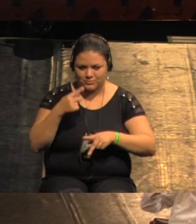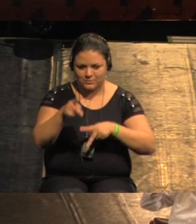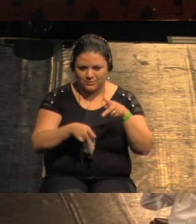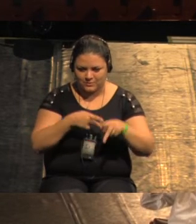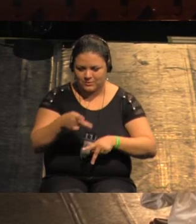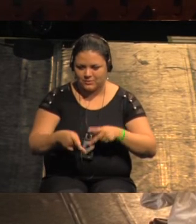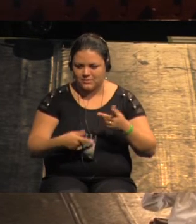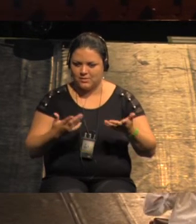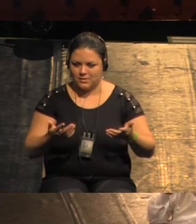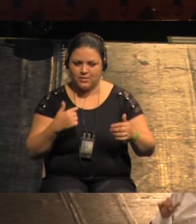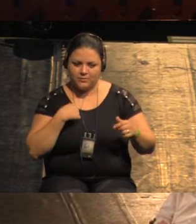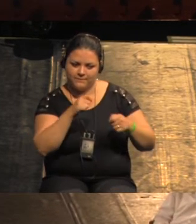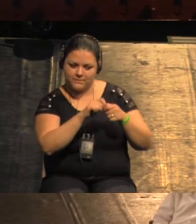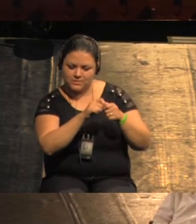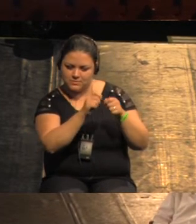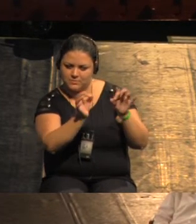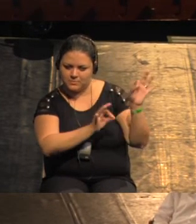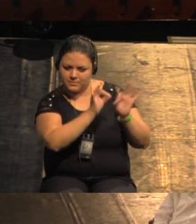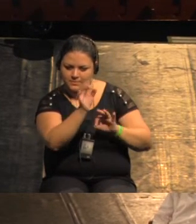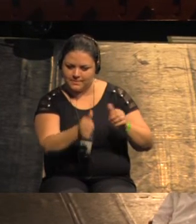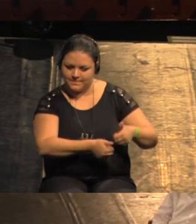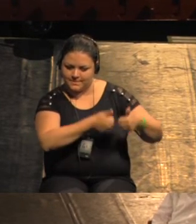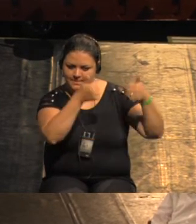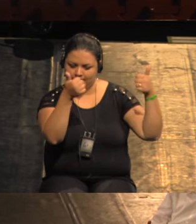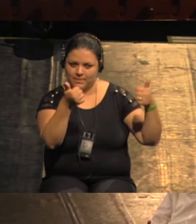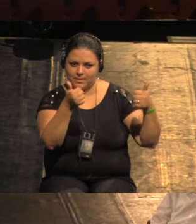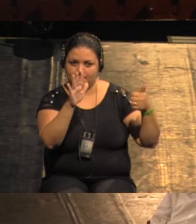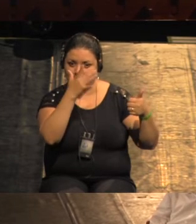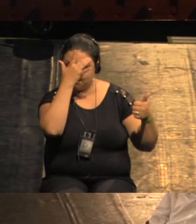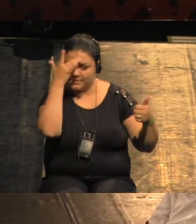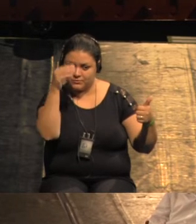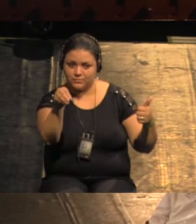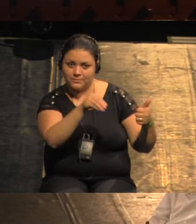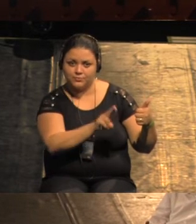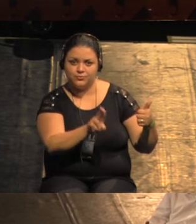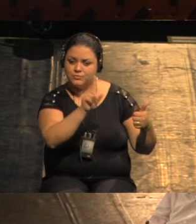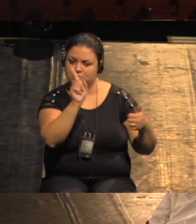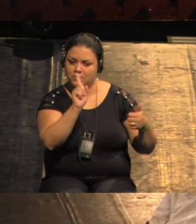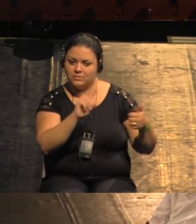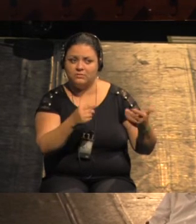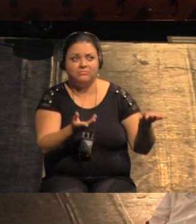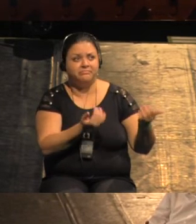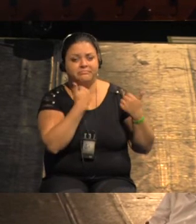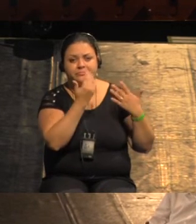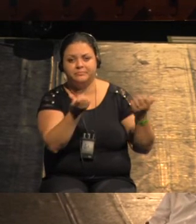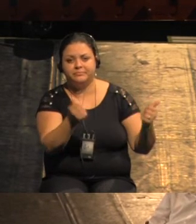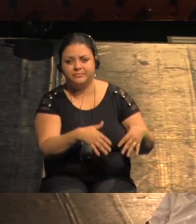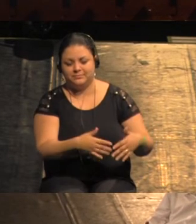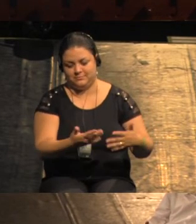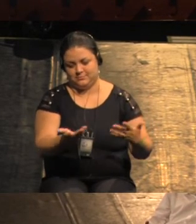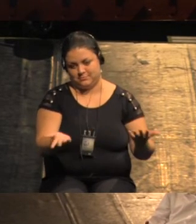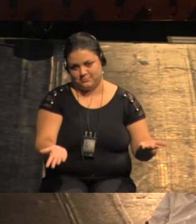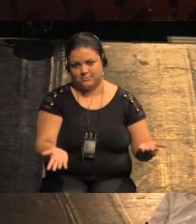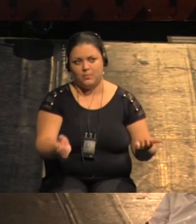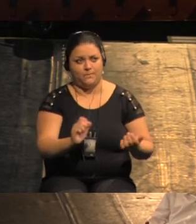uma política pública em que a melhoria e a valorização dos lugares não esteja contemplado. Os lugares precisam ser melhorados